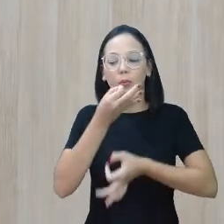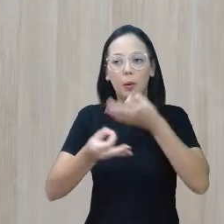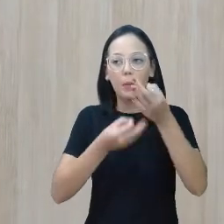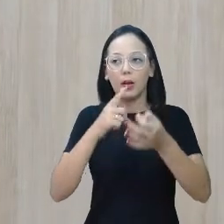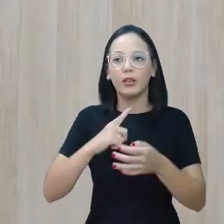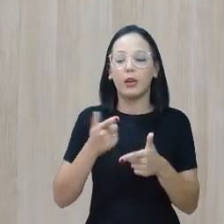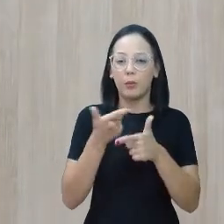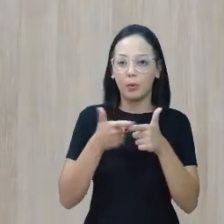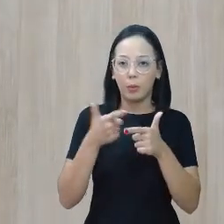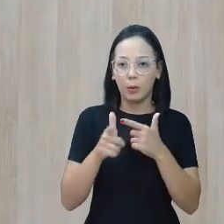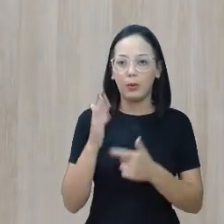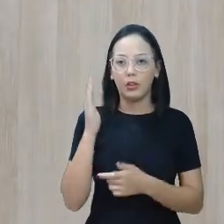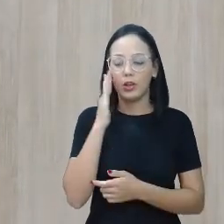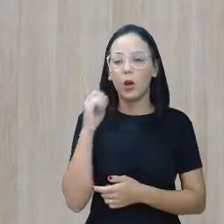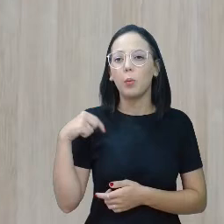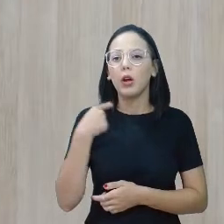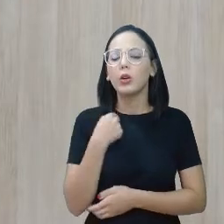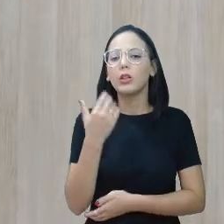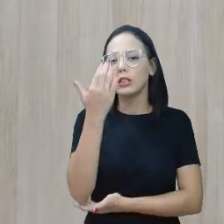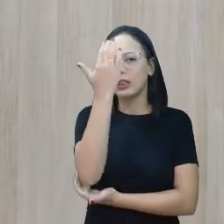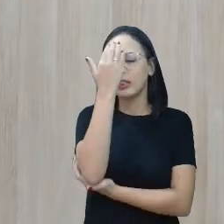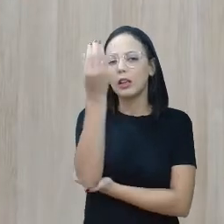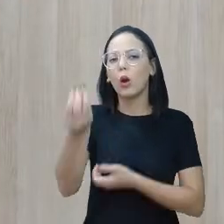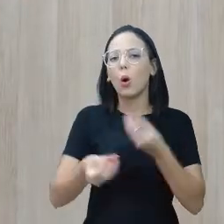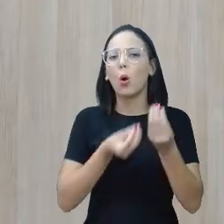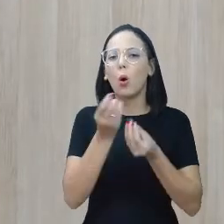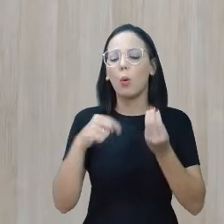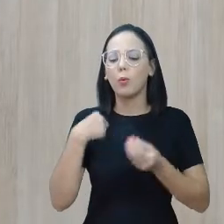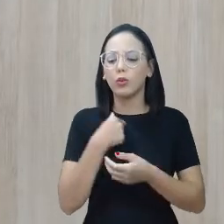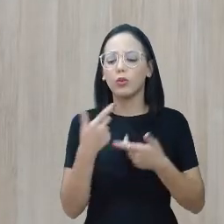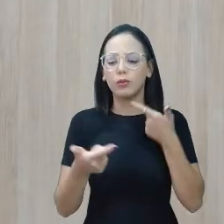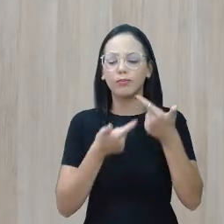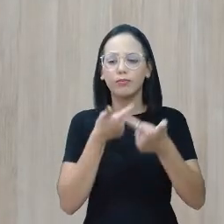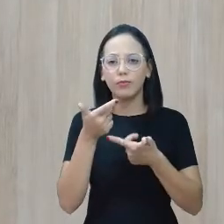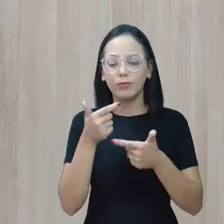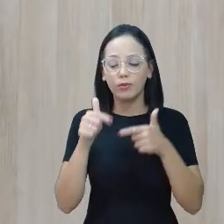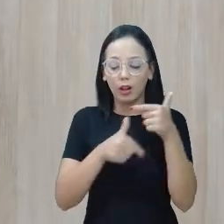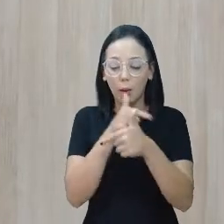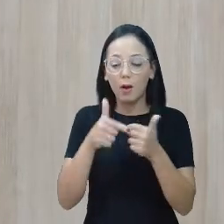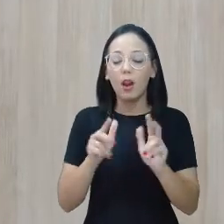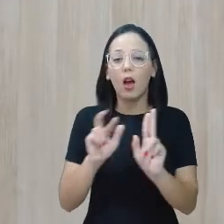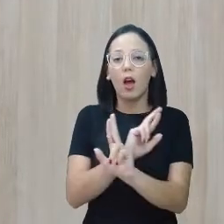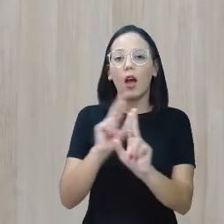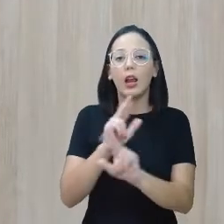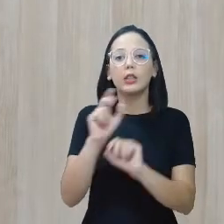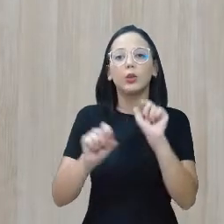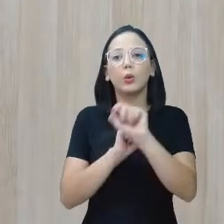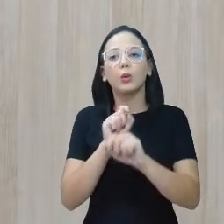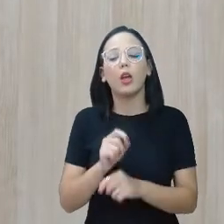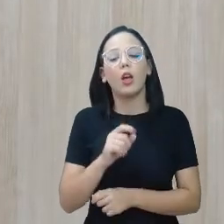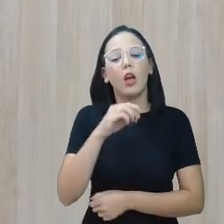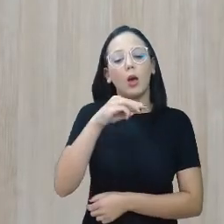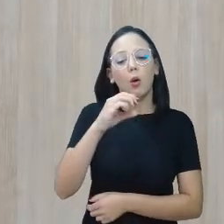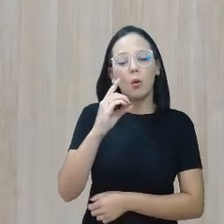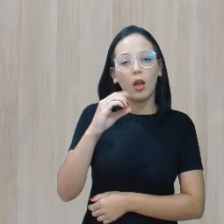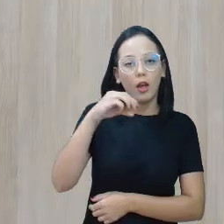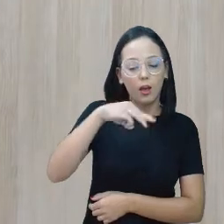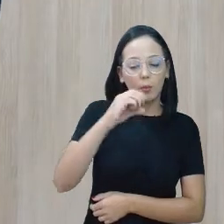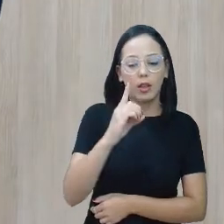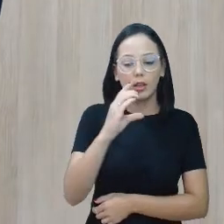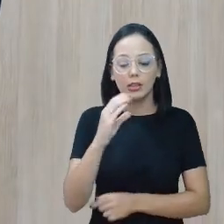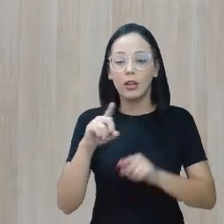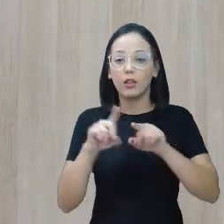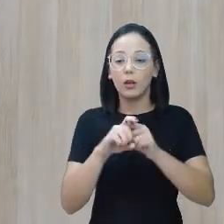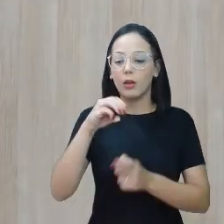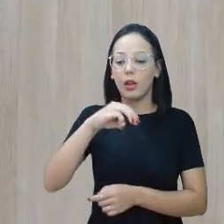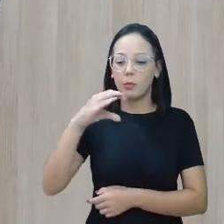aqui um probleminha para a gente identificar agora de que maneira a gente vai trabalhar essa relação de múltiplos e divisores, tá? A gente